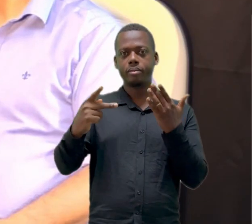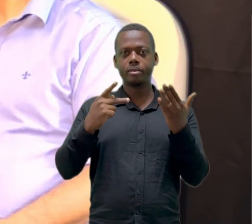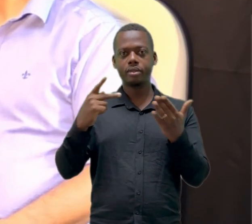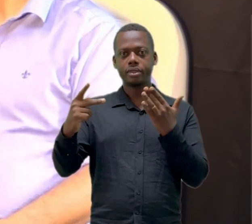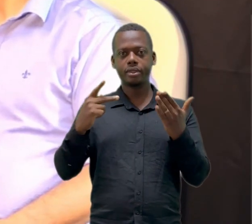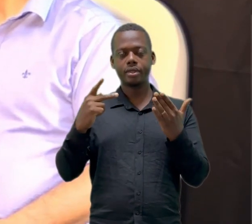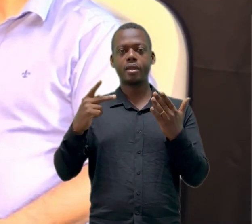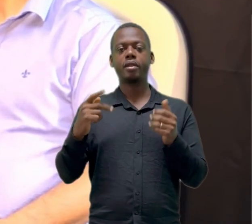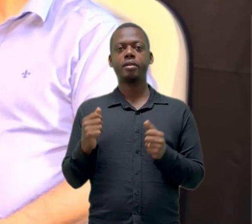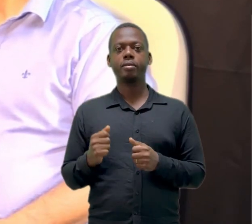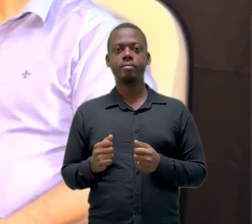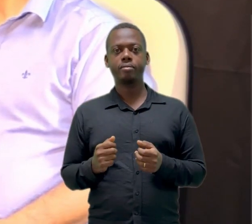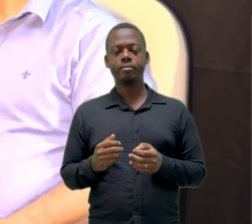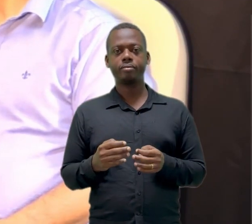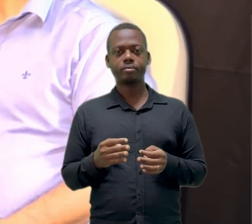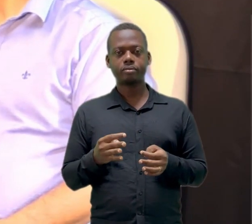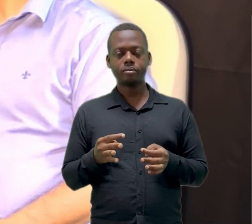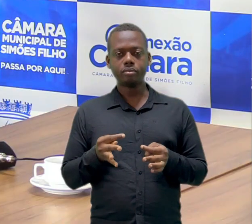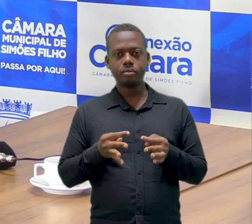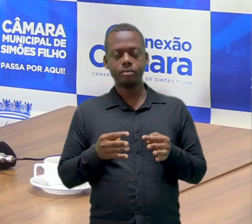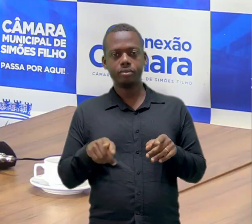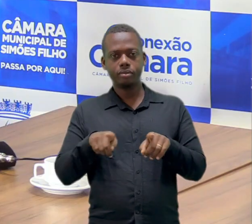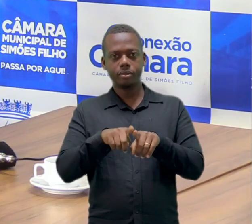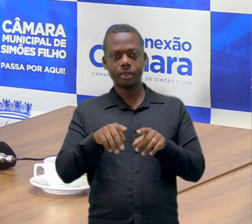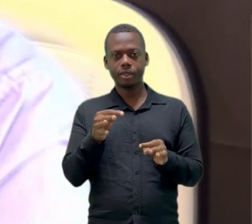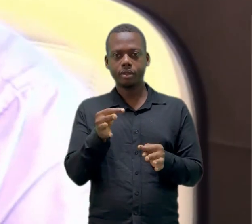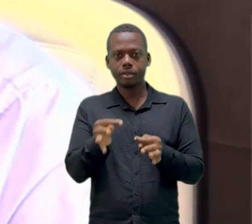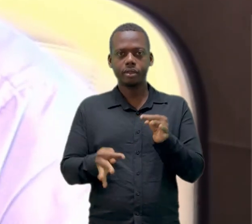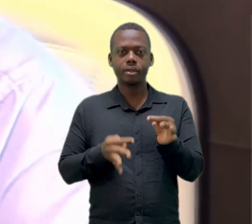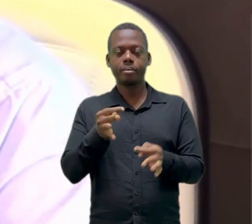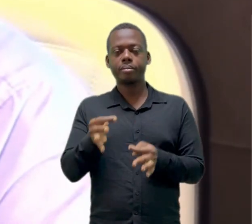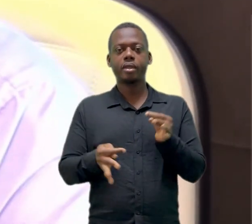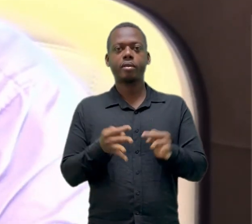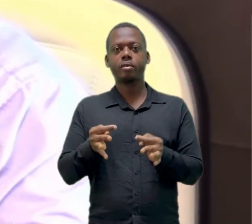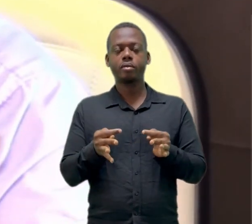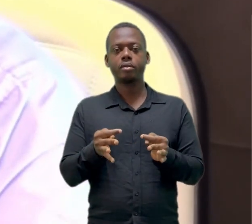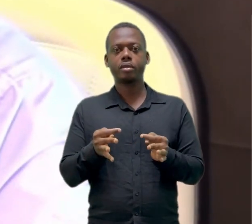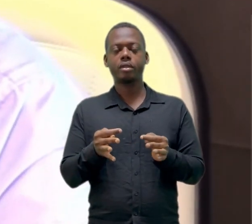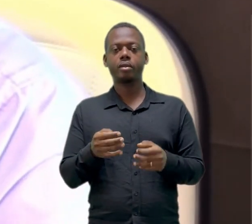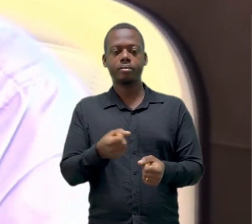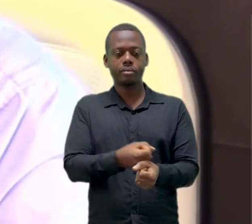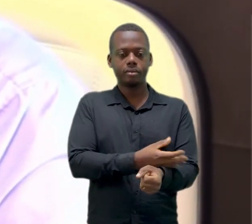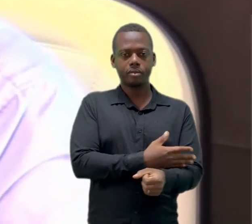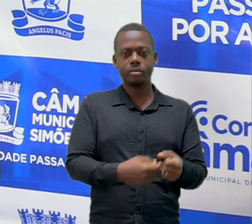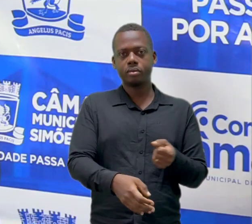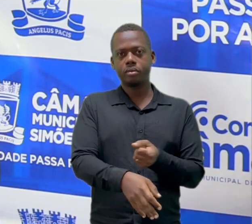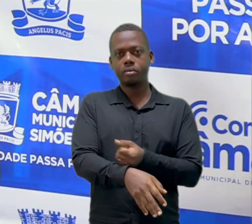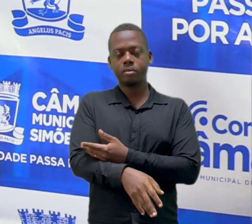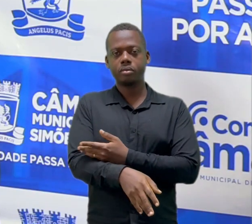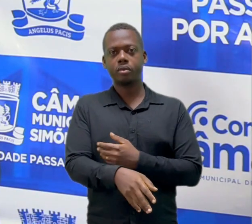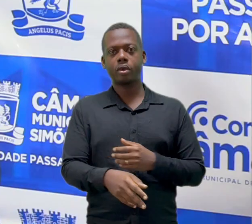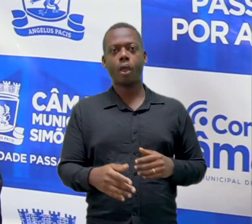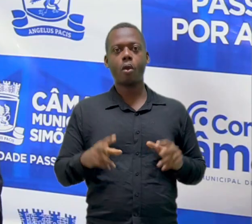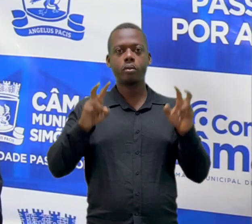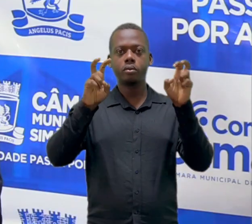na abordagem terapia cognitivo-comportamental, e também o terapeuta educador emocional Max Luciano. Falamos